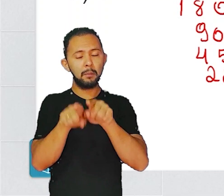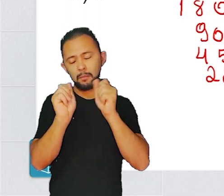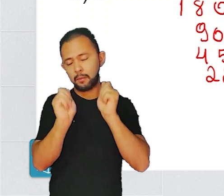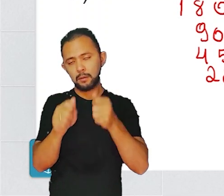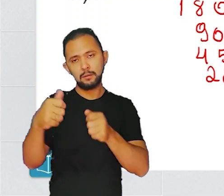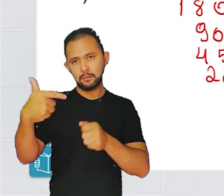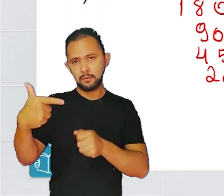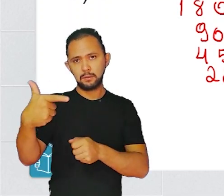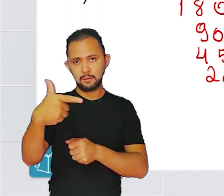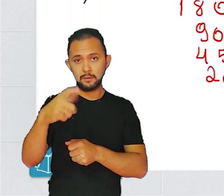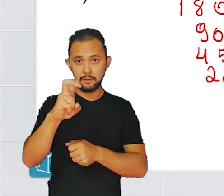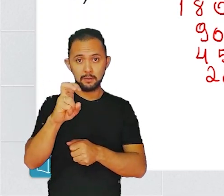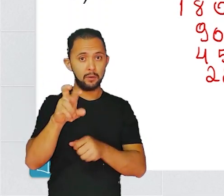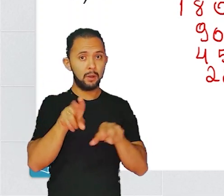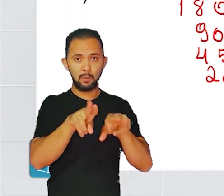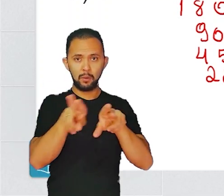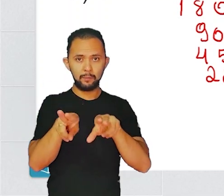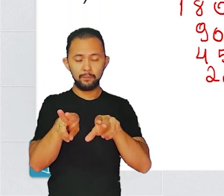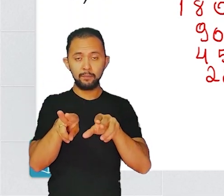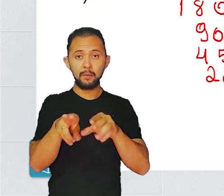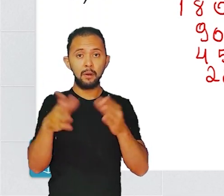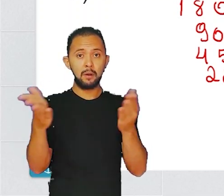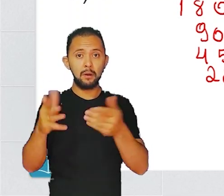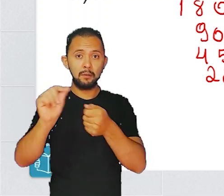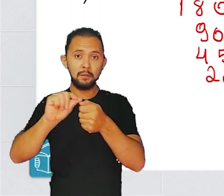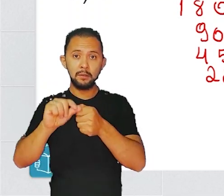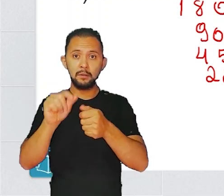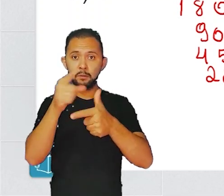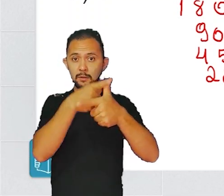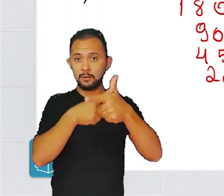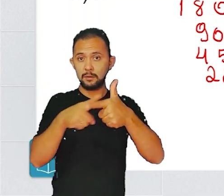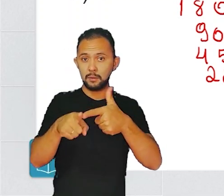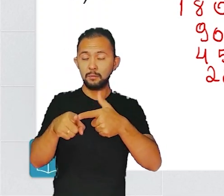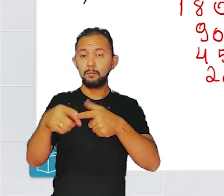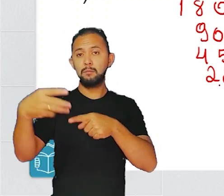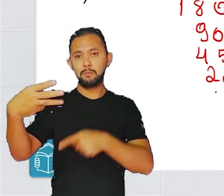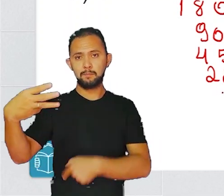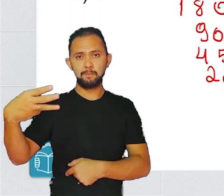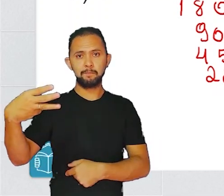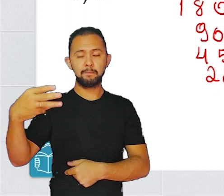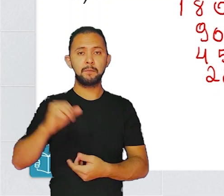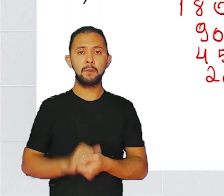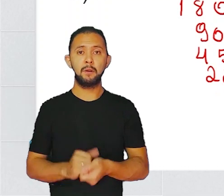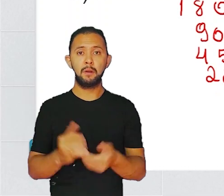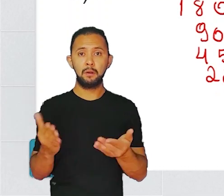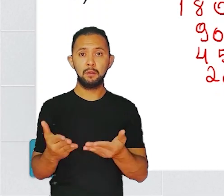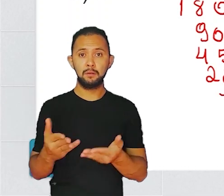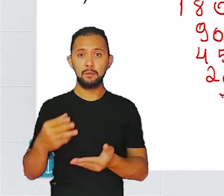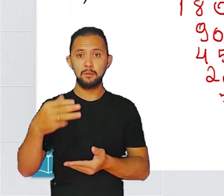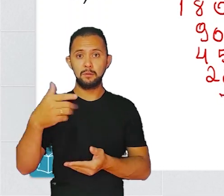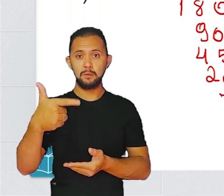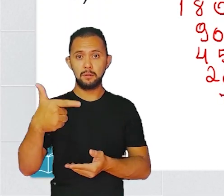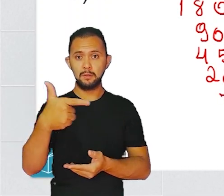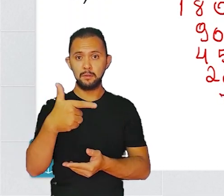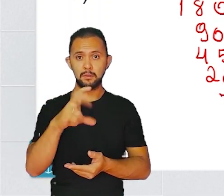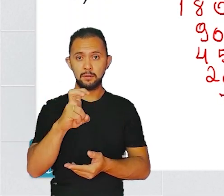também. Então, nós vamos dividir por 3. 225 dividido por 3 é